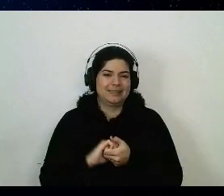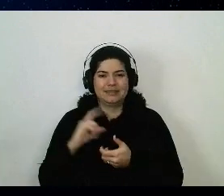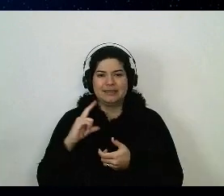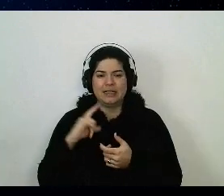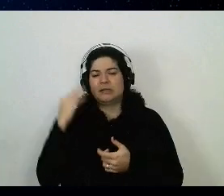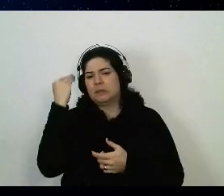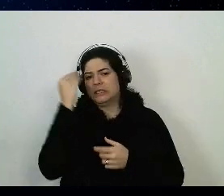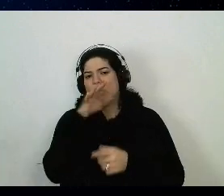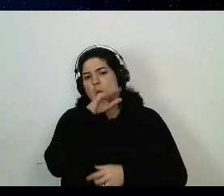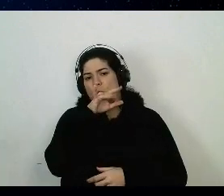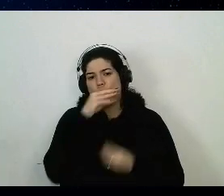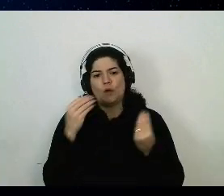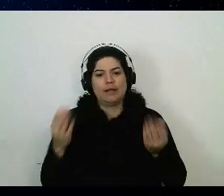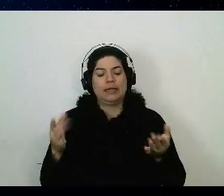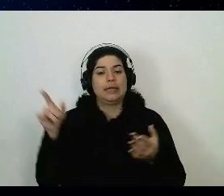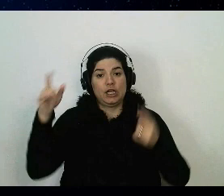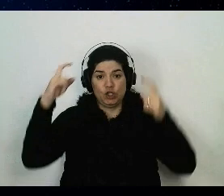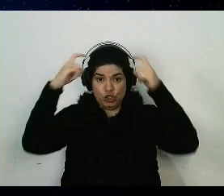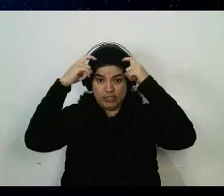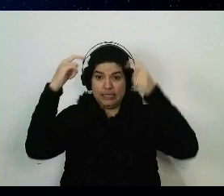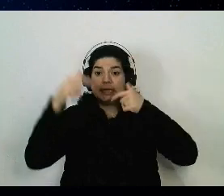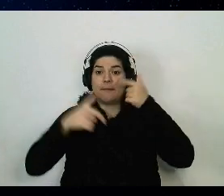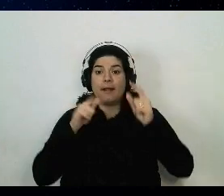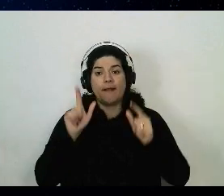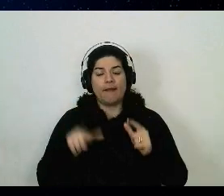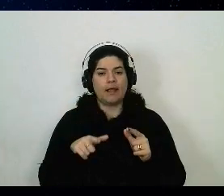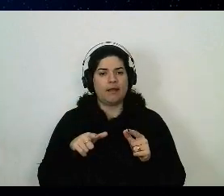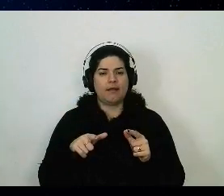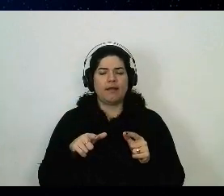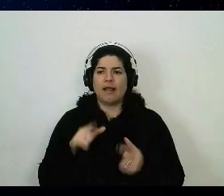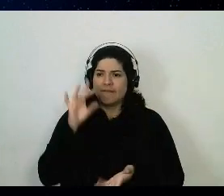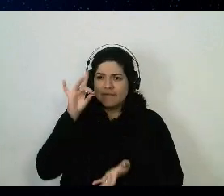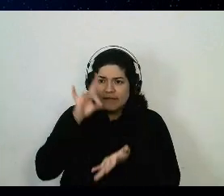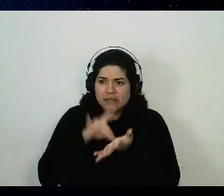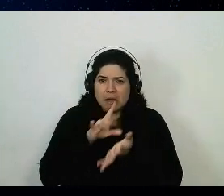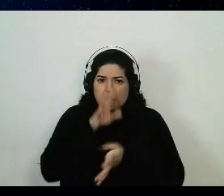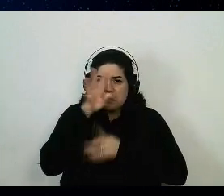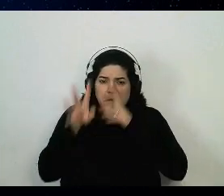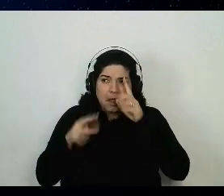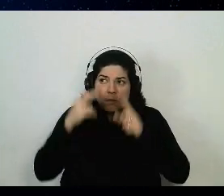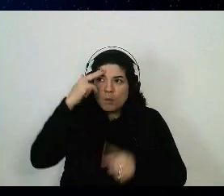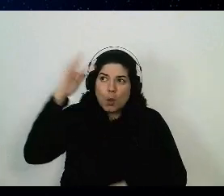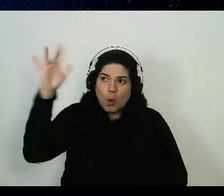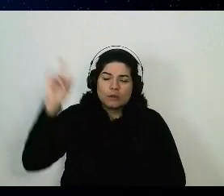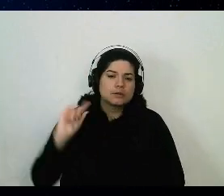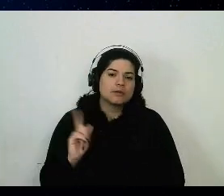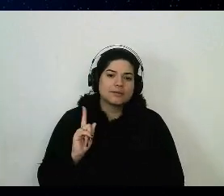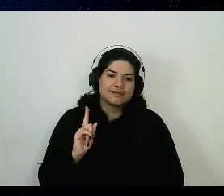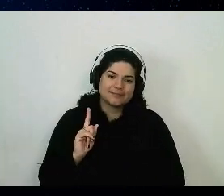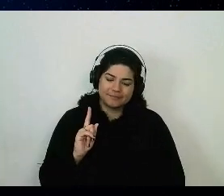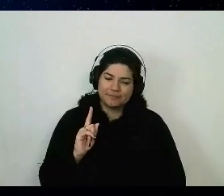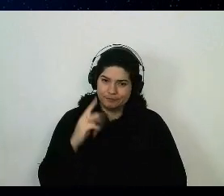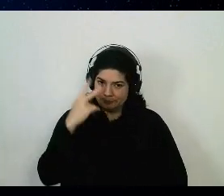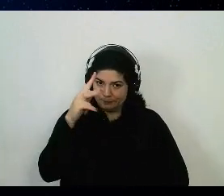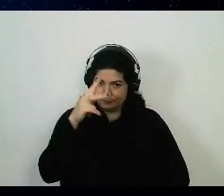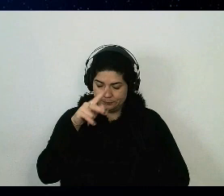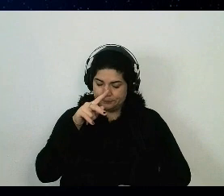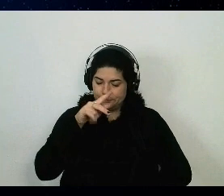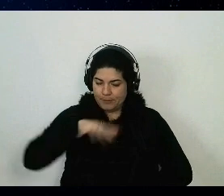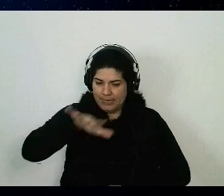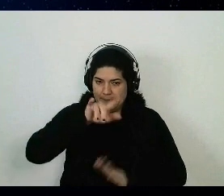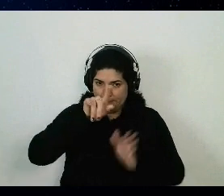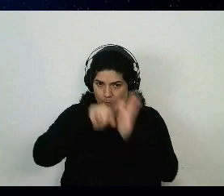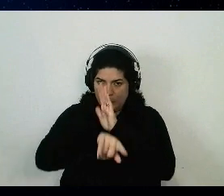ruim. Então, a Disney, a gente trabalha muito sobre isso, não deixa que a realidade invada a fantasia. E aí eu pergunto na área de vocês e na estrutura que